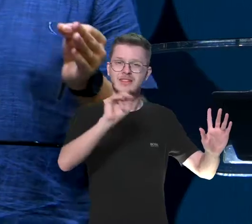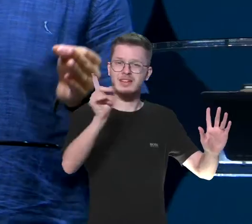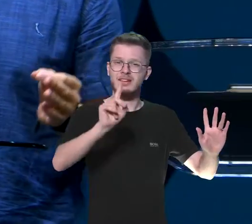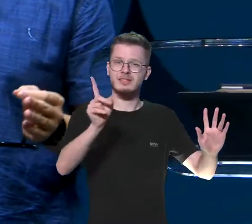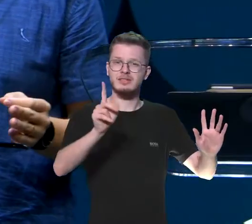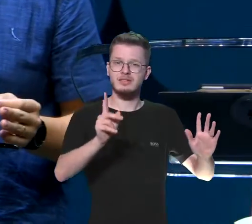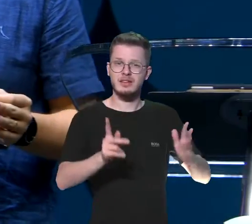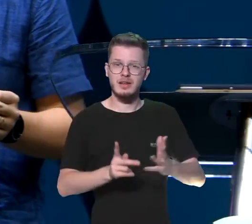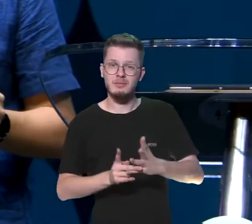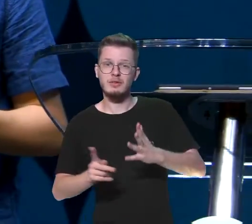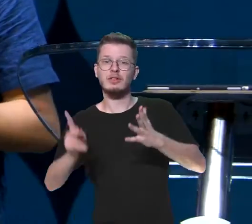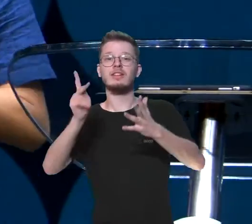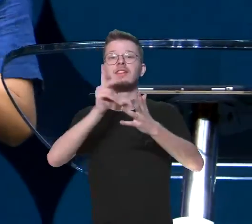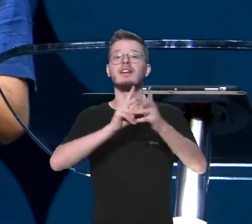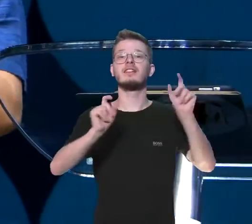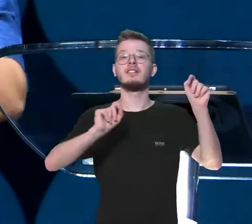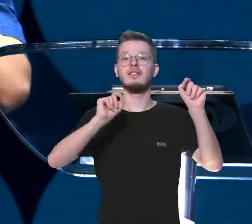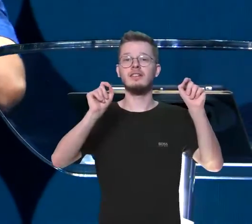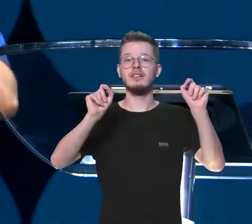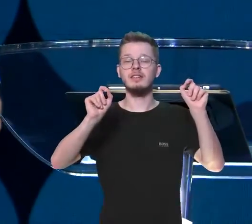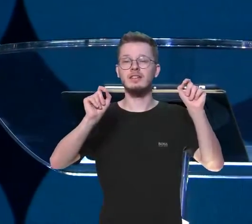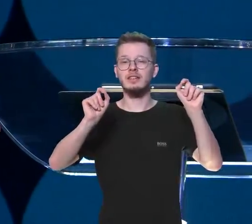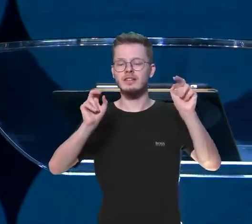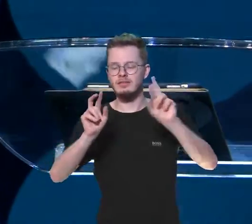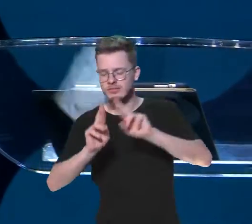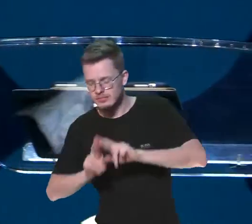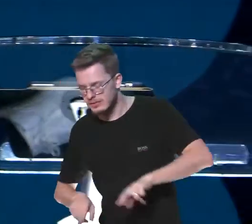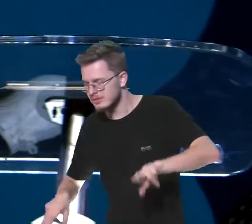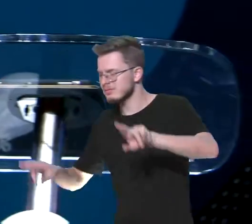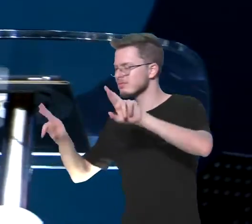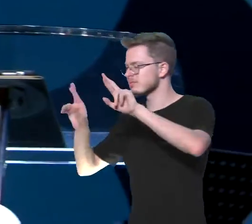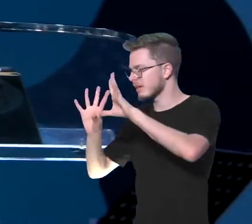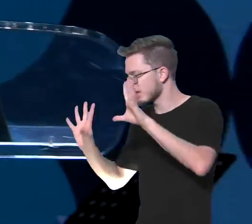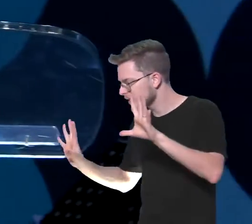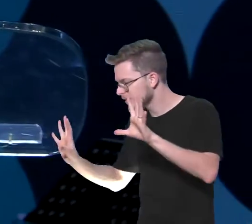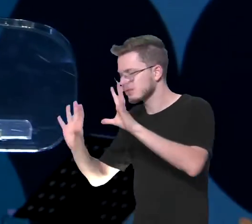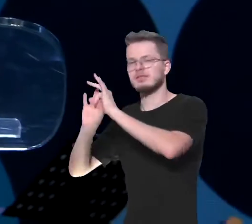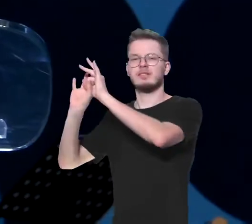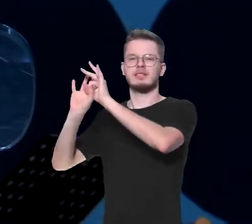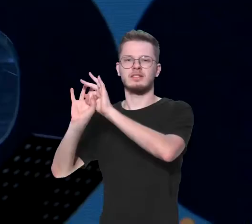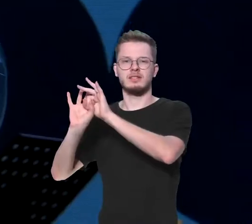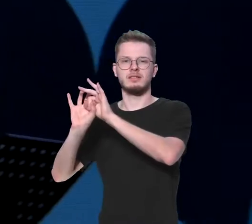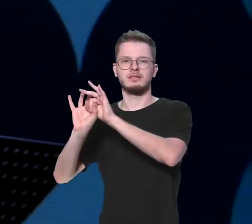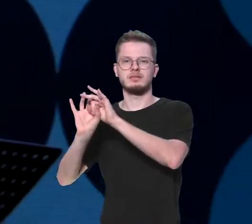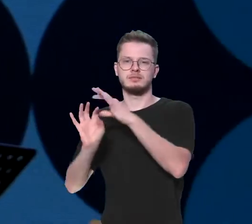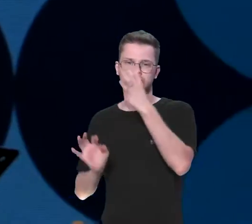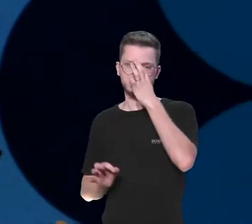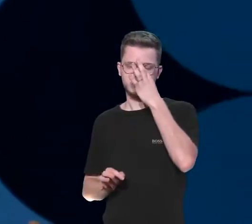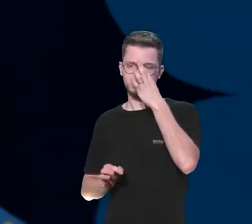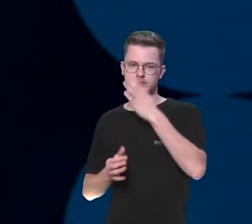e se reconciliar. Eu quero deixar algo bem claro, não são todas